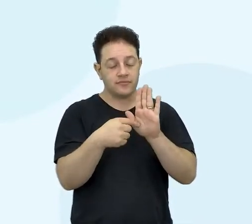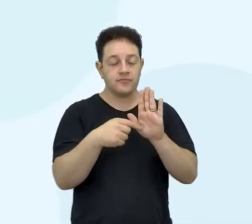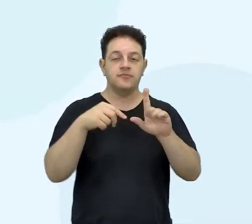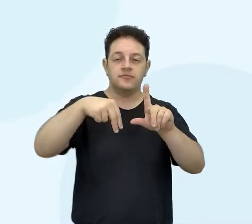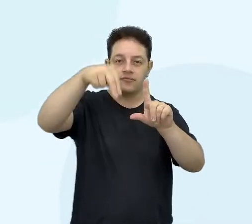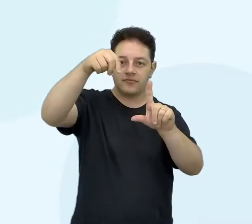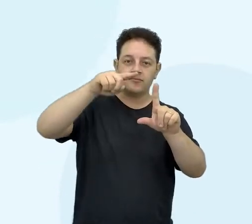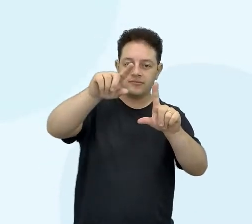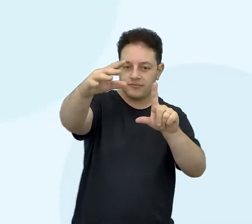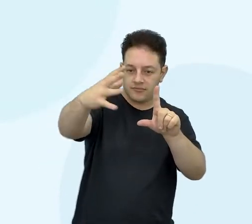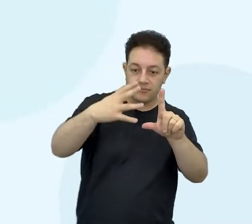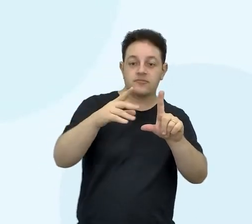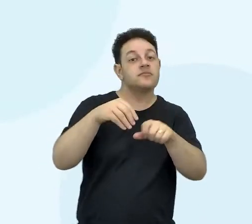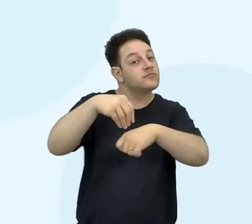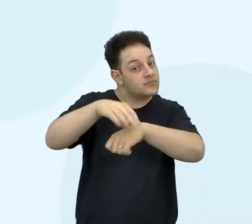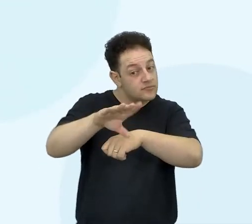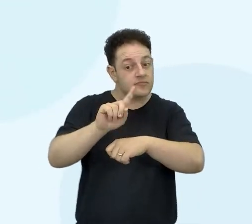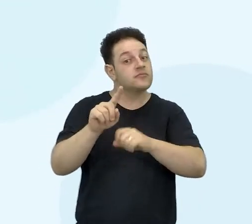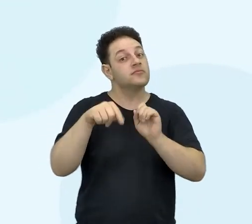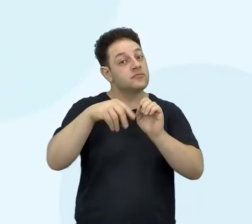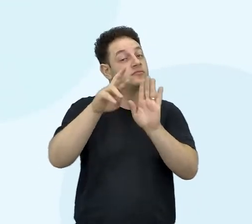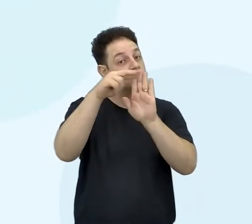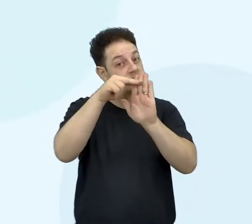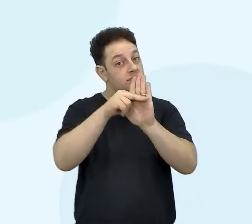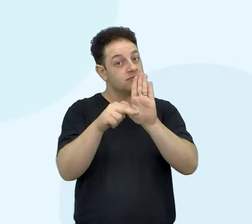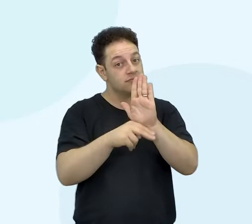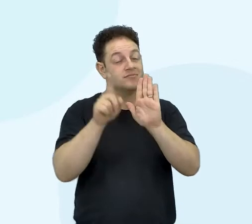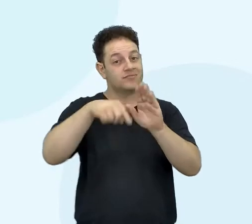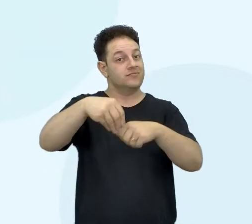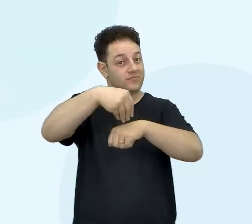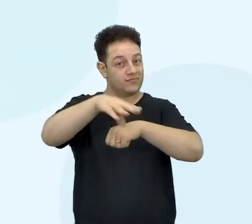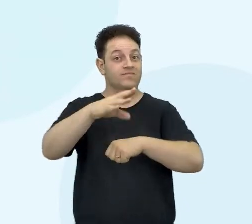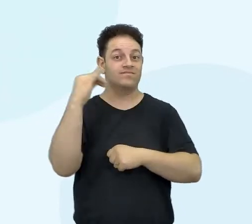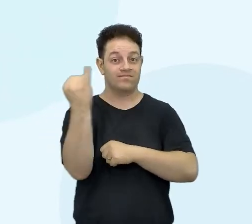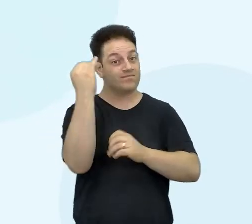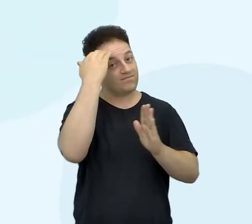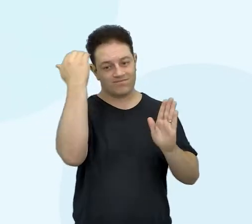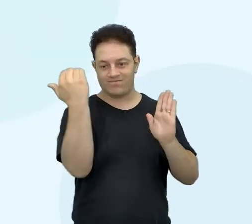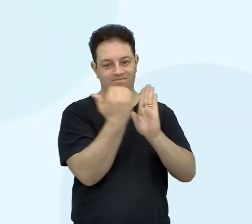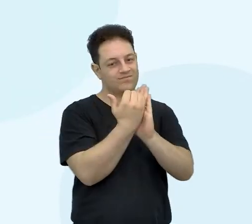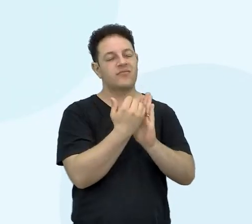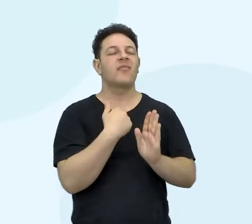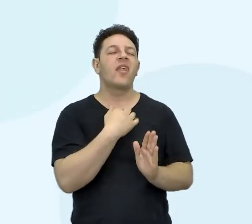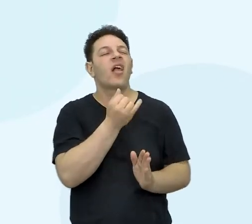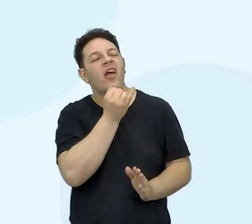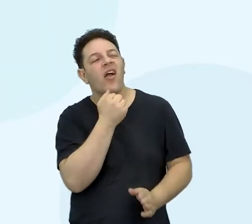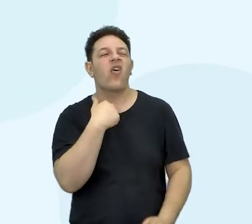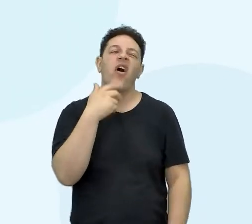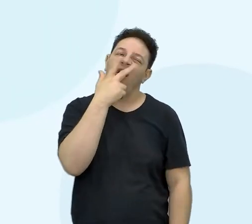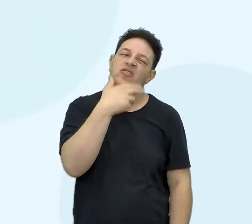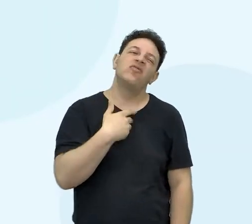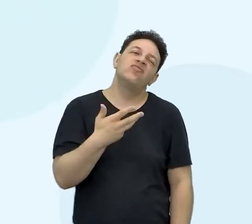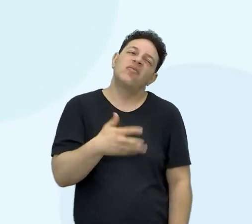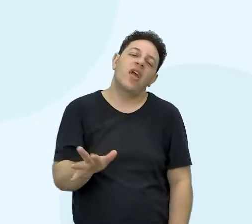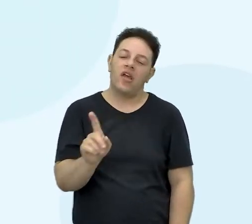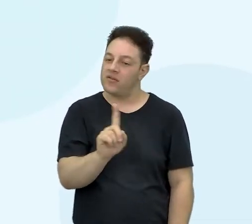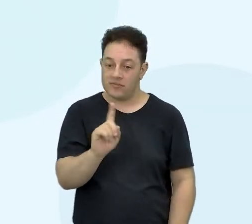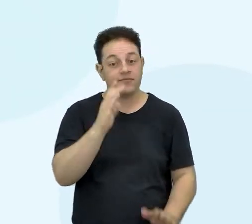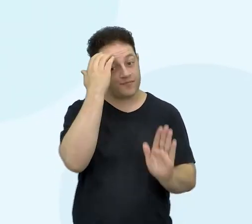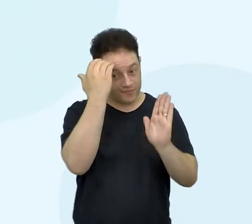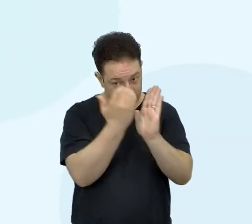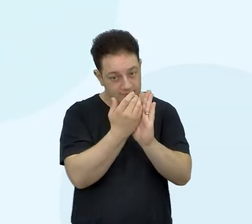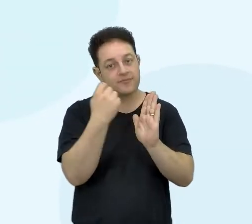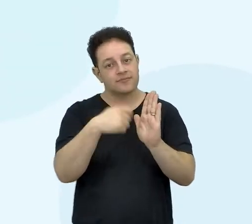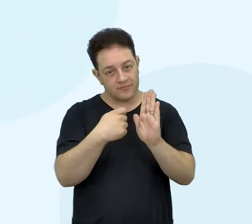é mais do que uma sugestão, é uma coisa recomendada pela arquitetura, pela engenharia civil, enfim,